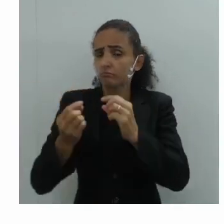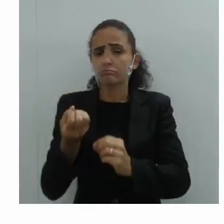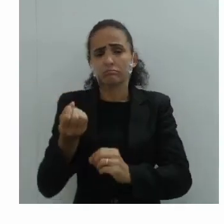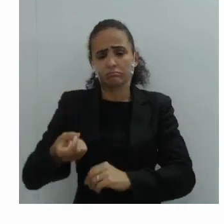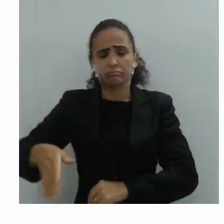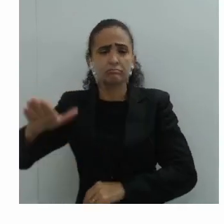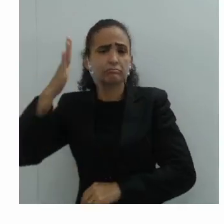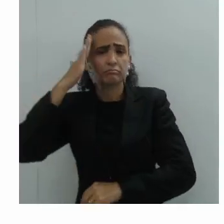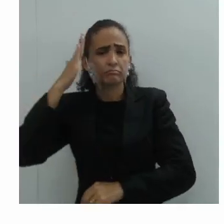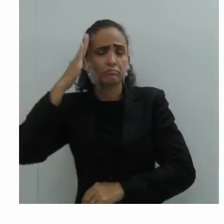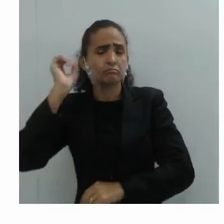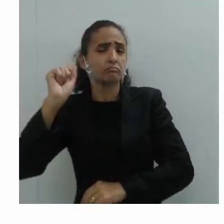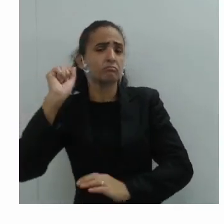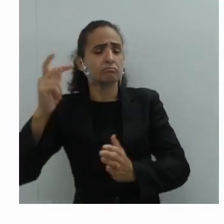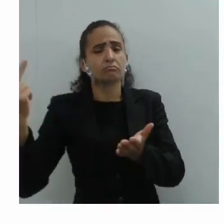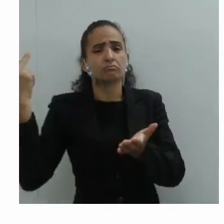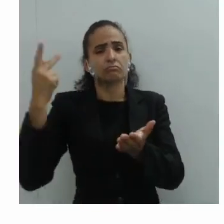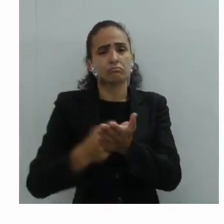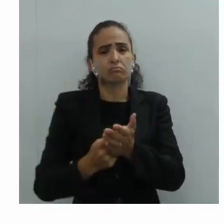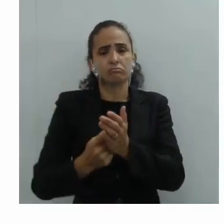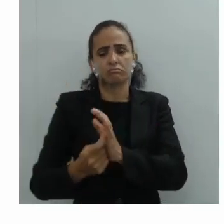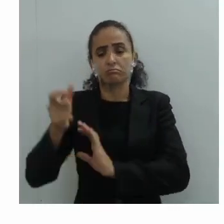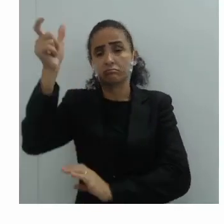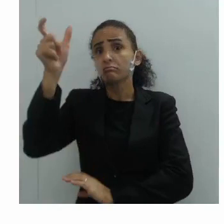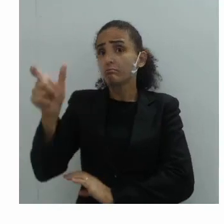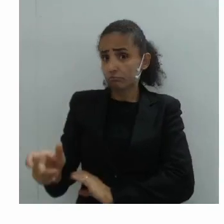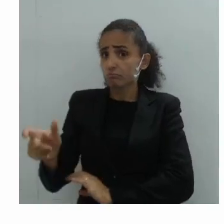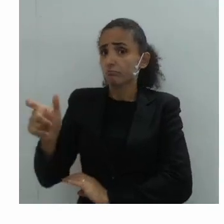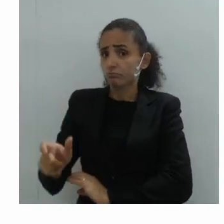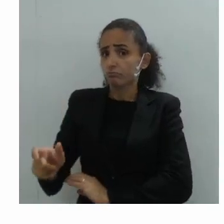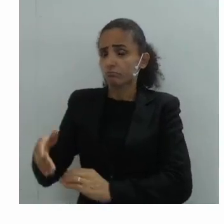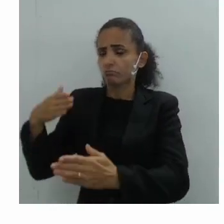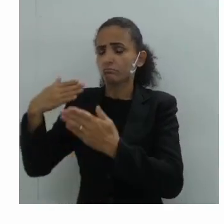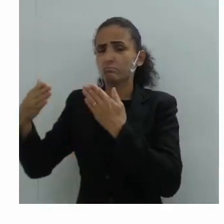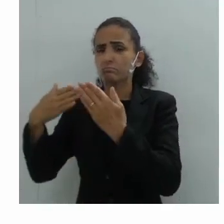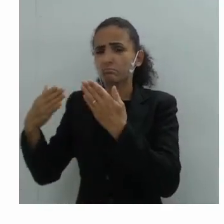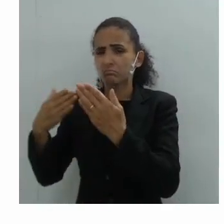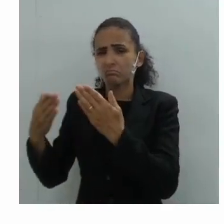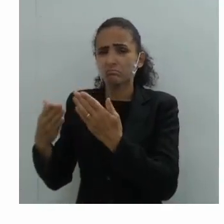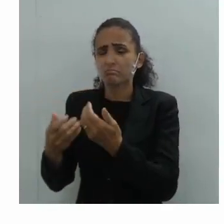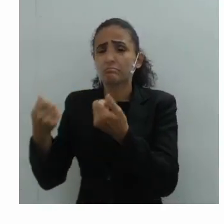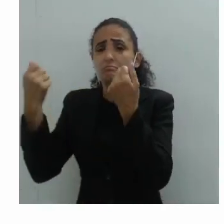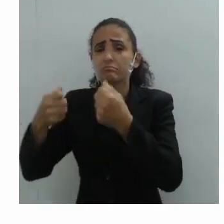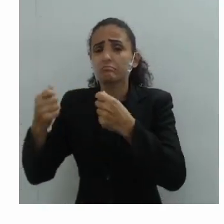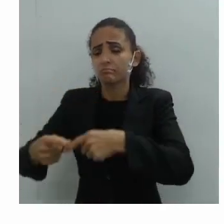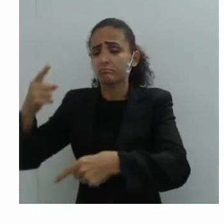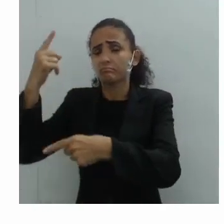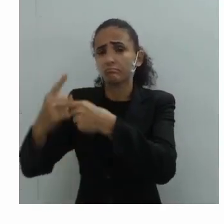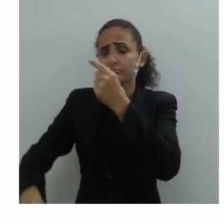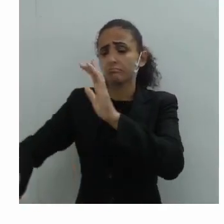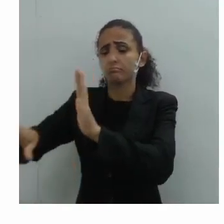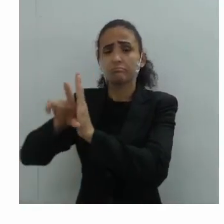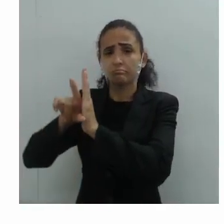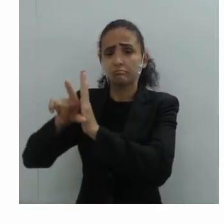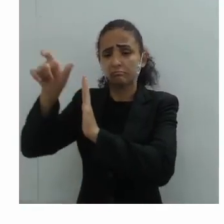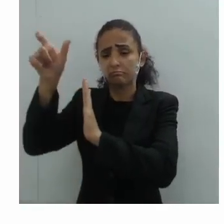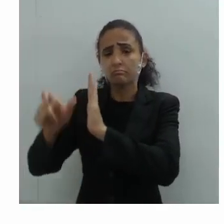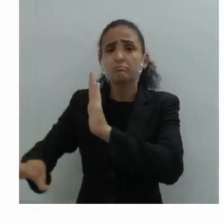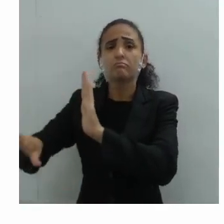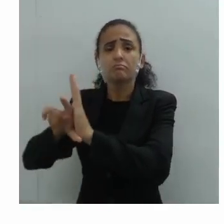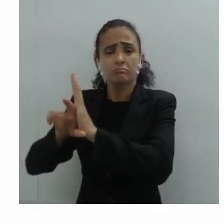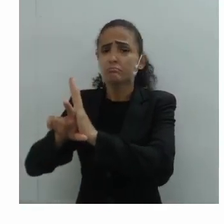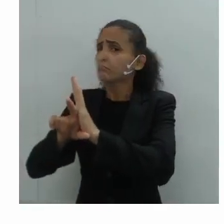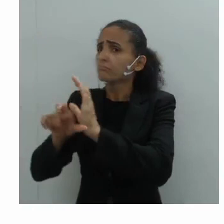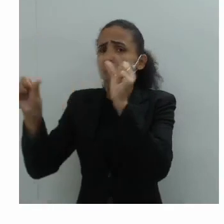internacional acerca do fato que os discursos de ódio devem ser proibidos pela lei e que essas